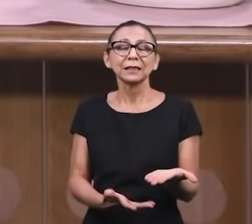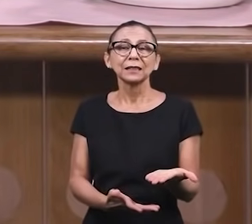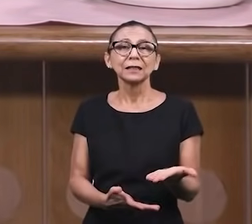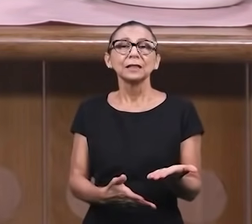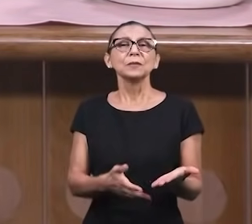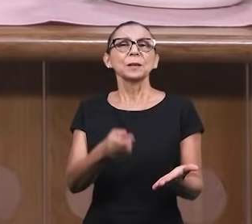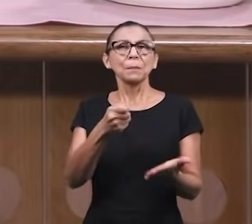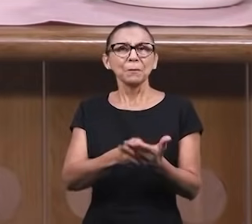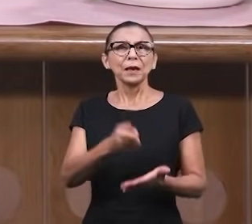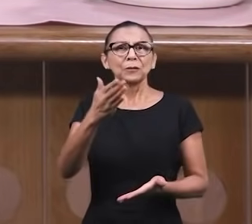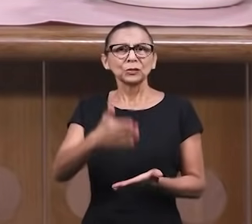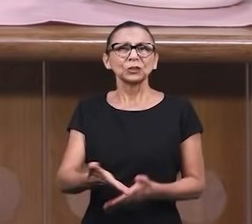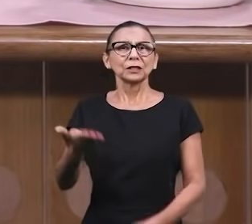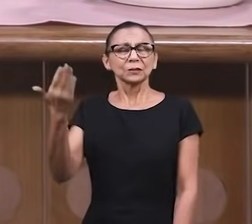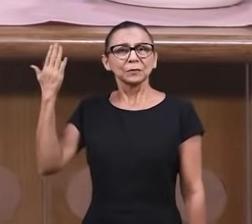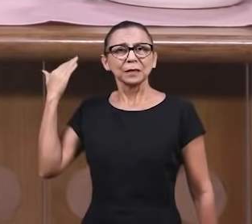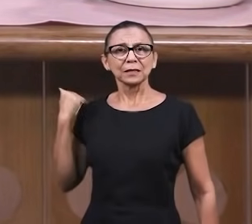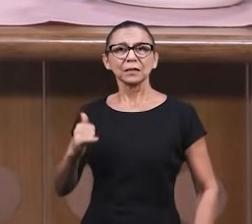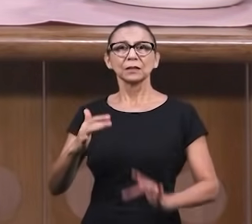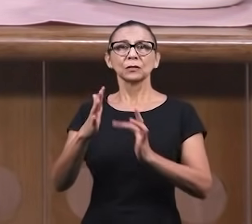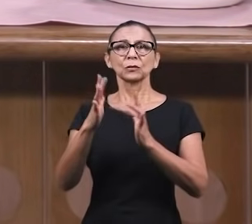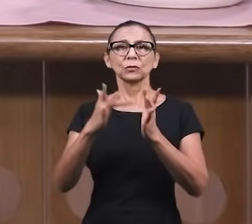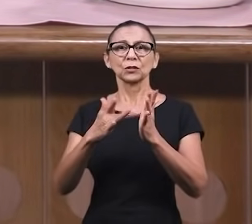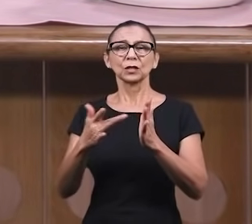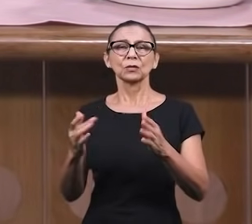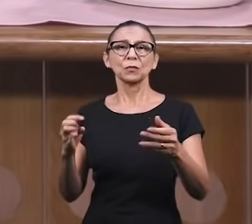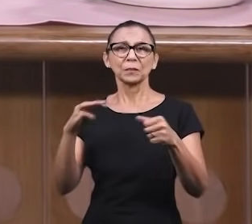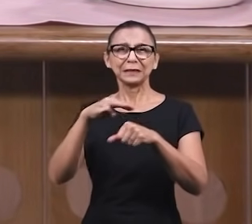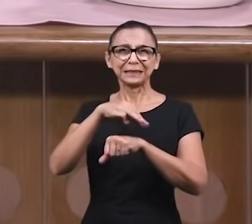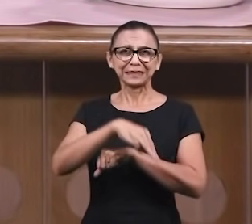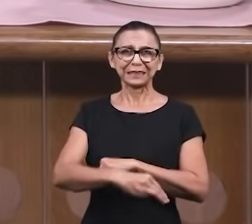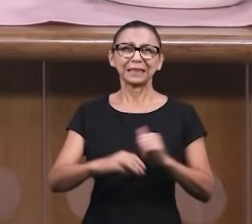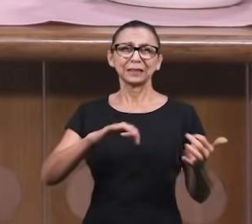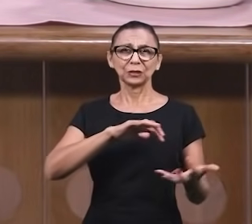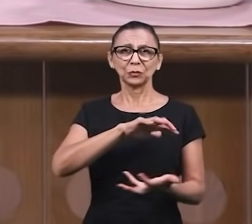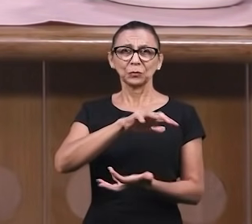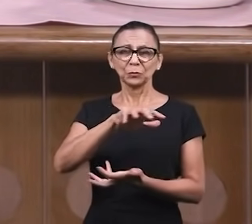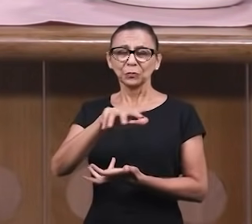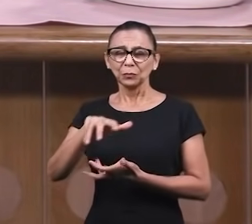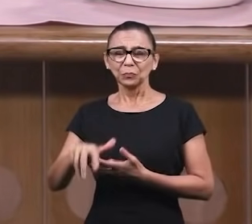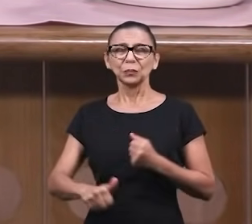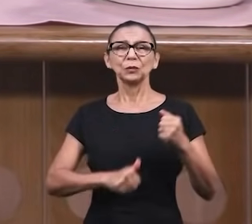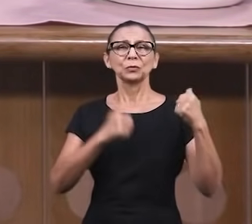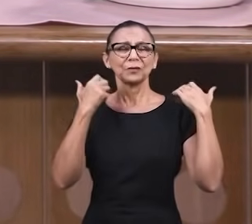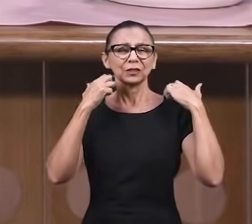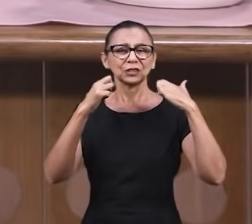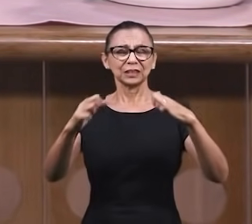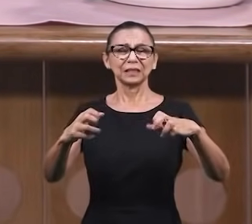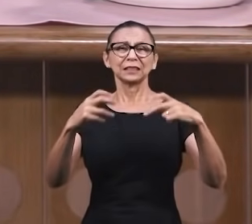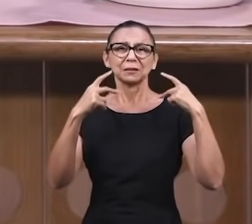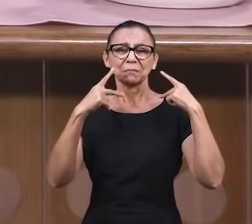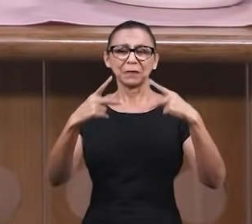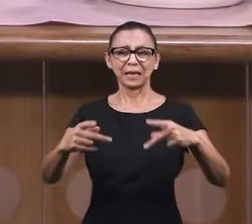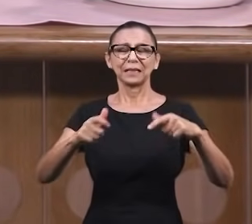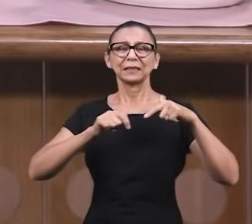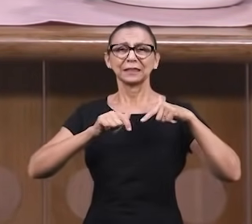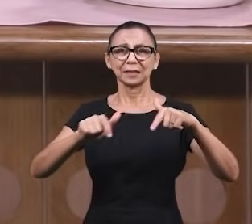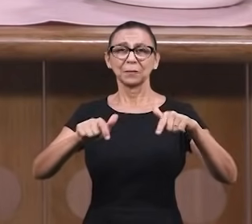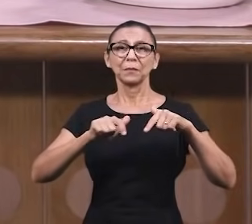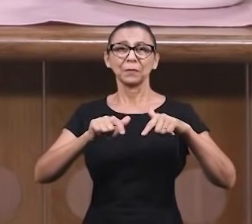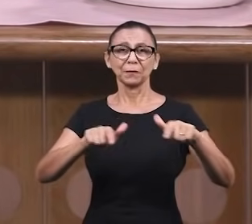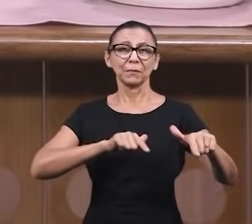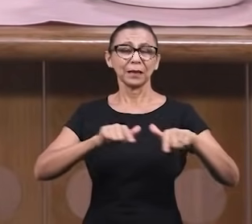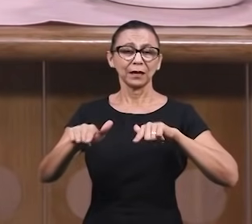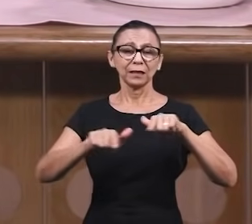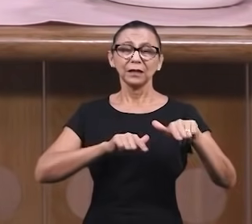Jesus cumpre o seu ministério, quando ele cumpre ali, realiza o projeto maior,